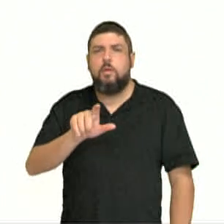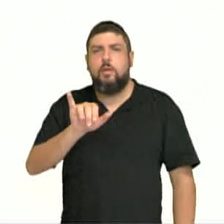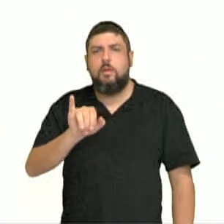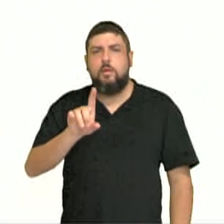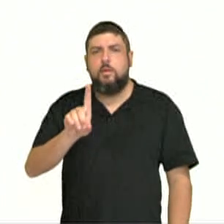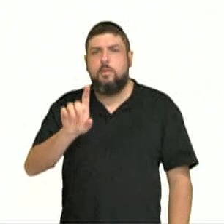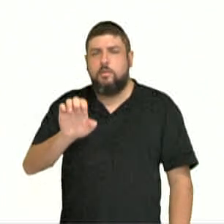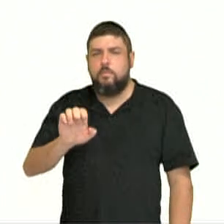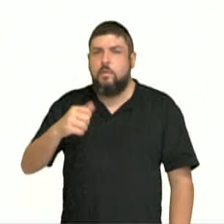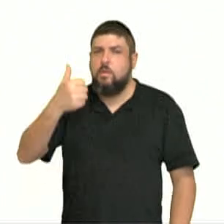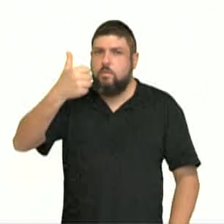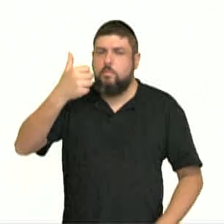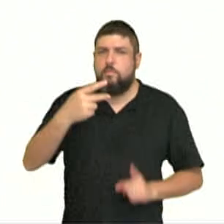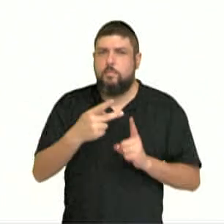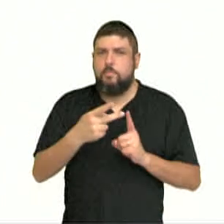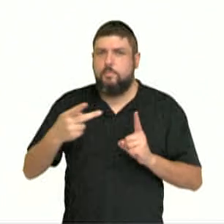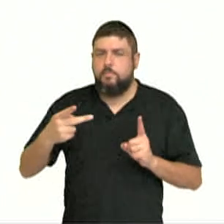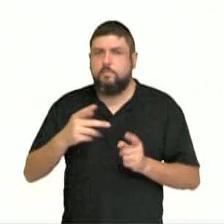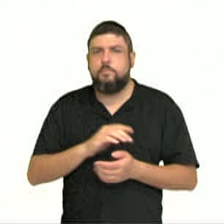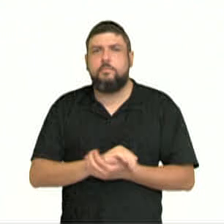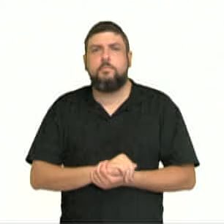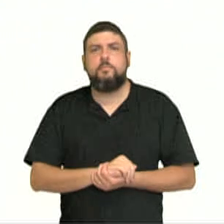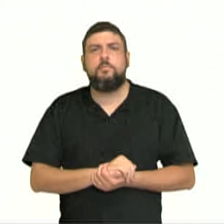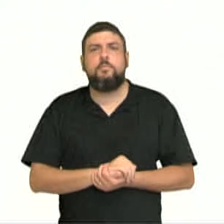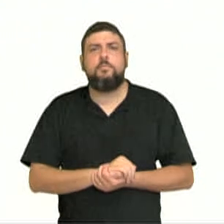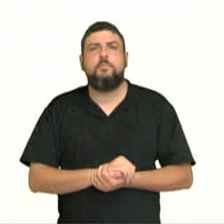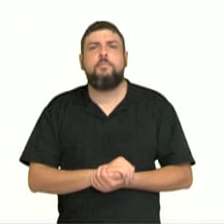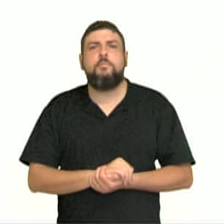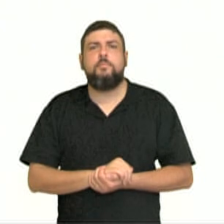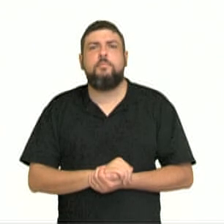seria o primeiro parágrafo de uma notícia, certo?